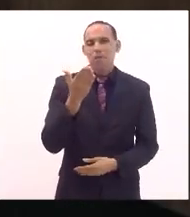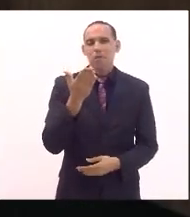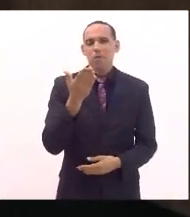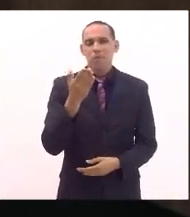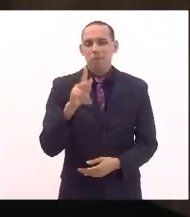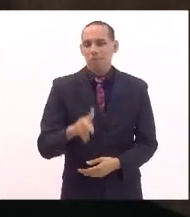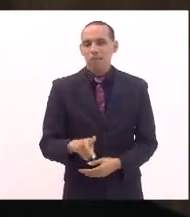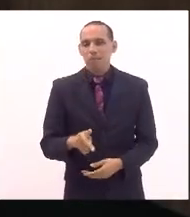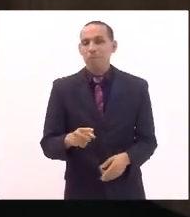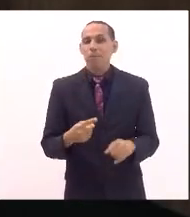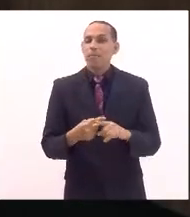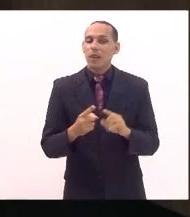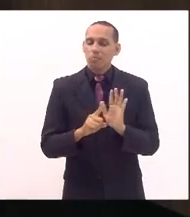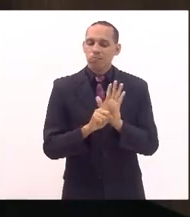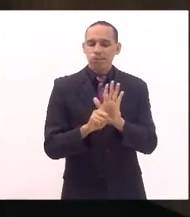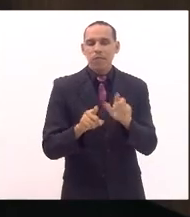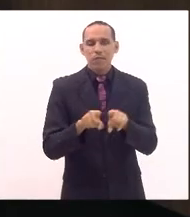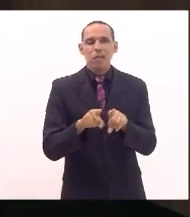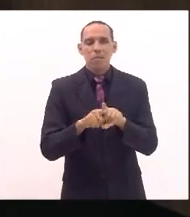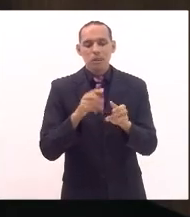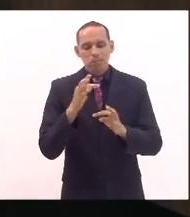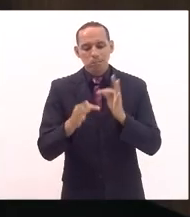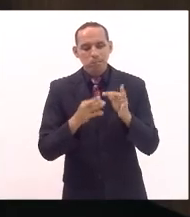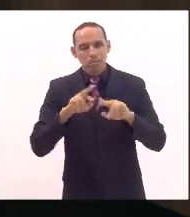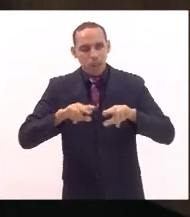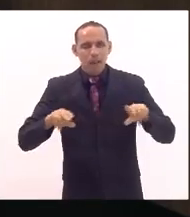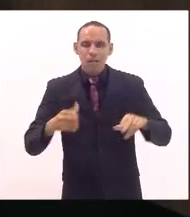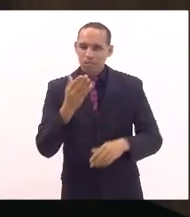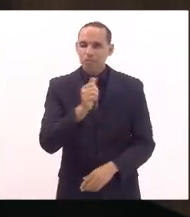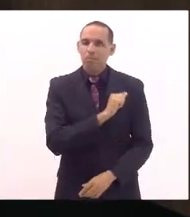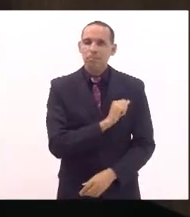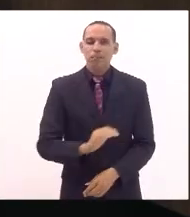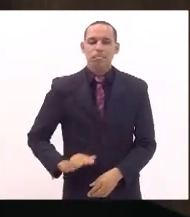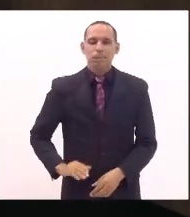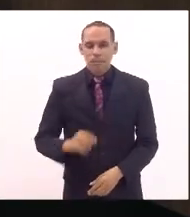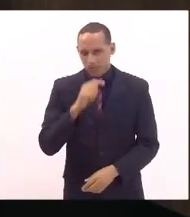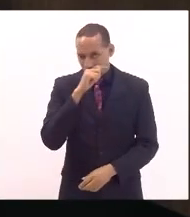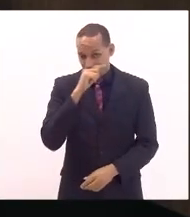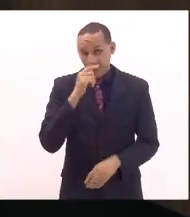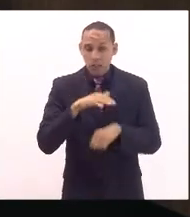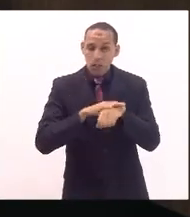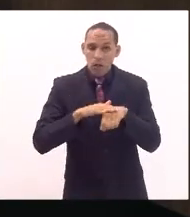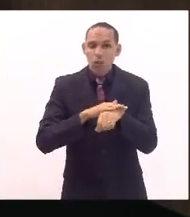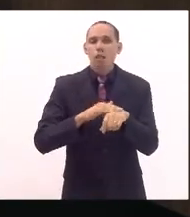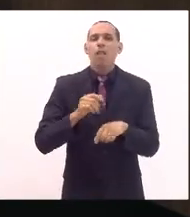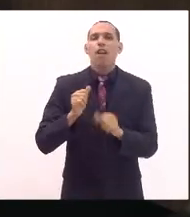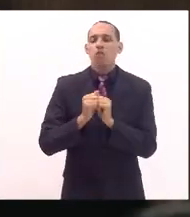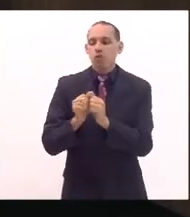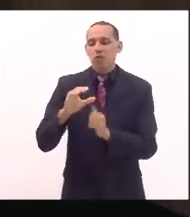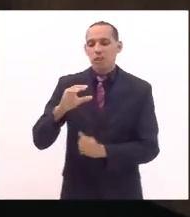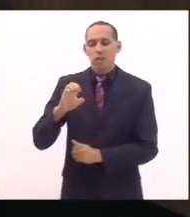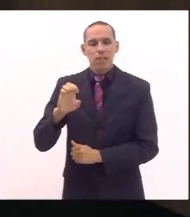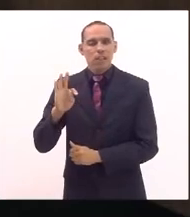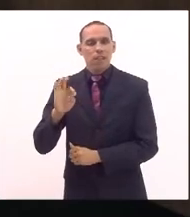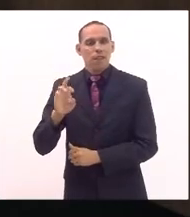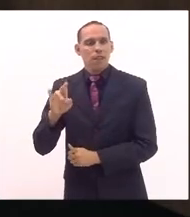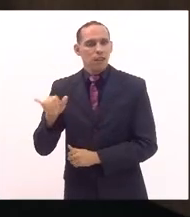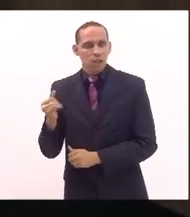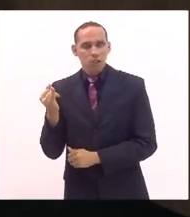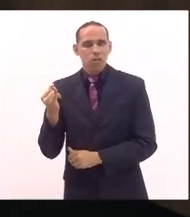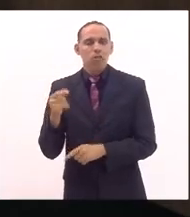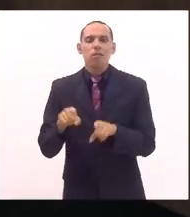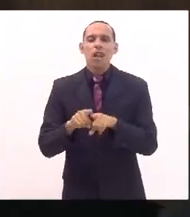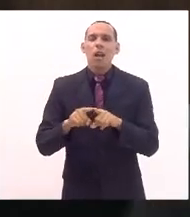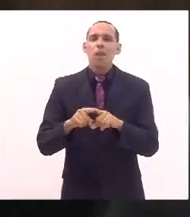é tão bem à frente dessas tratativas deputado eu adoro e tem conversado com ceterj tem conversado com a